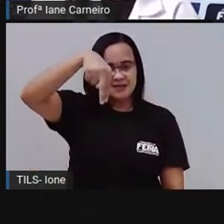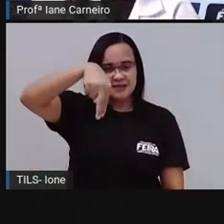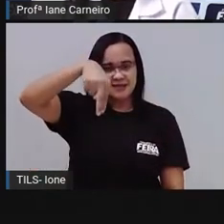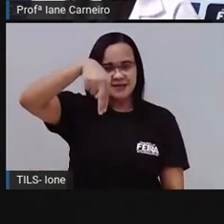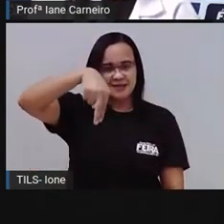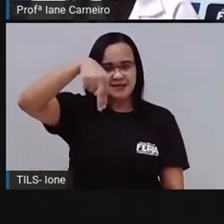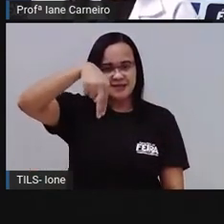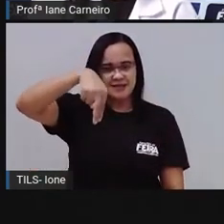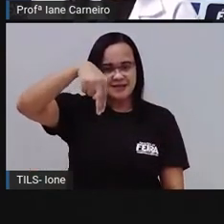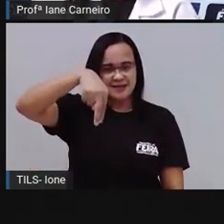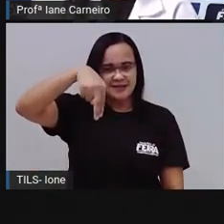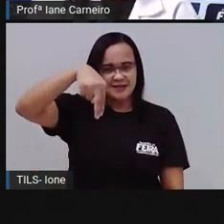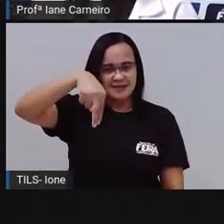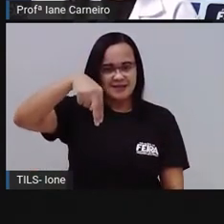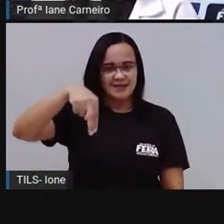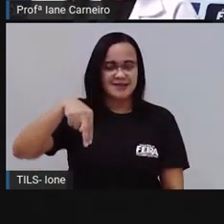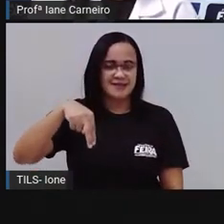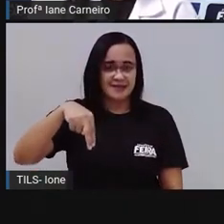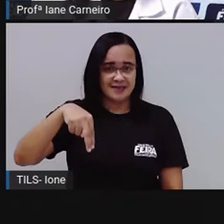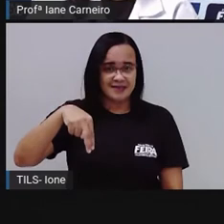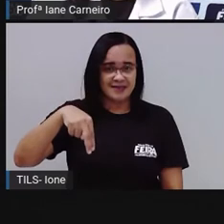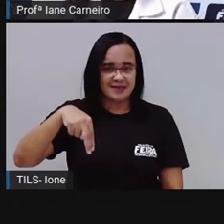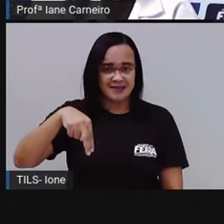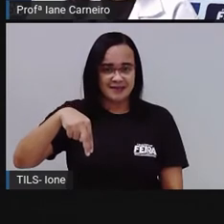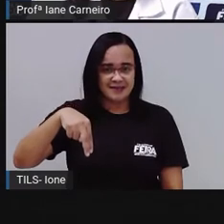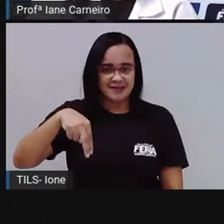Ne. Que novela.